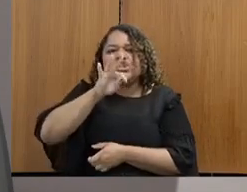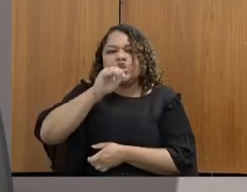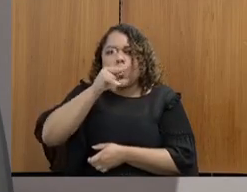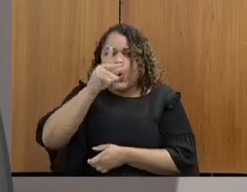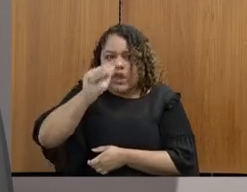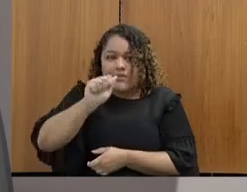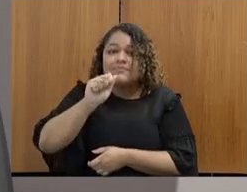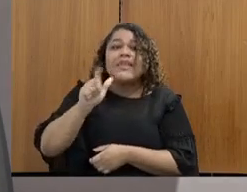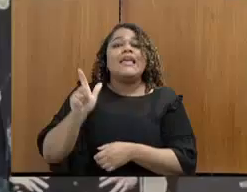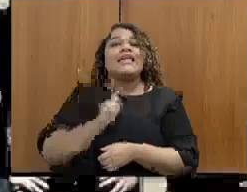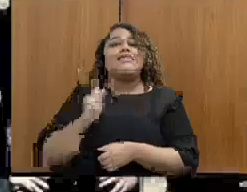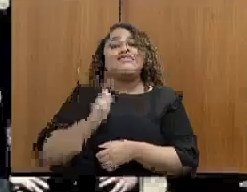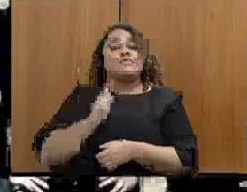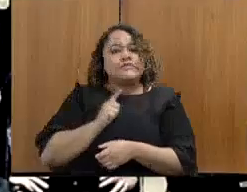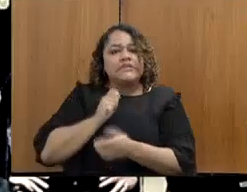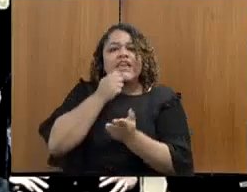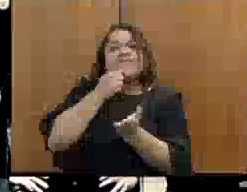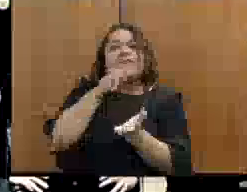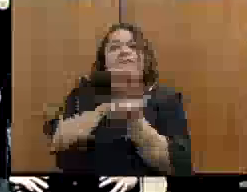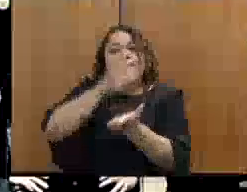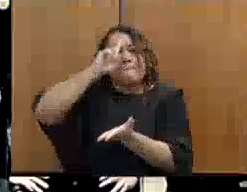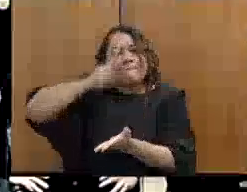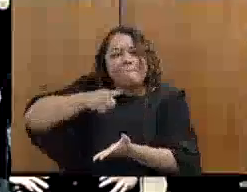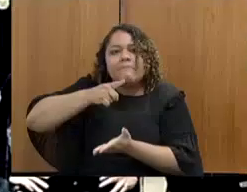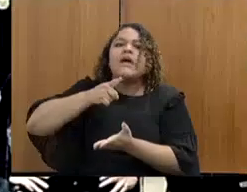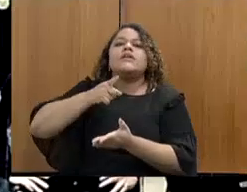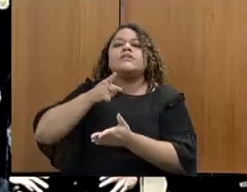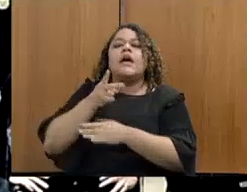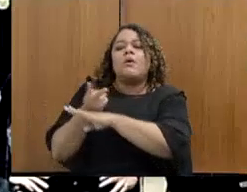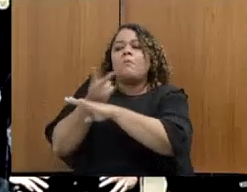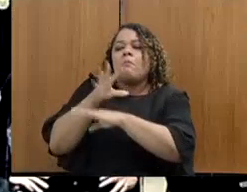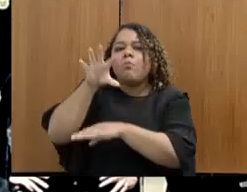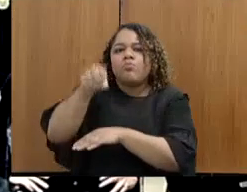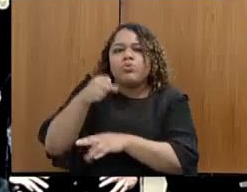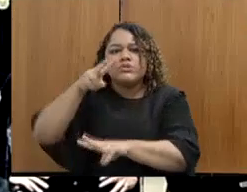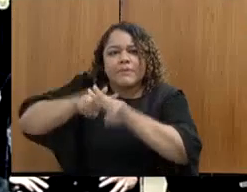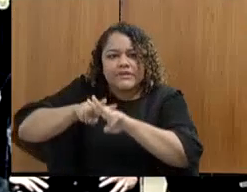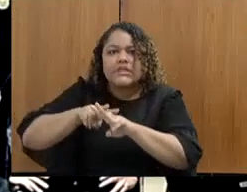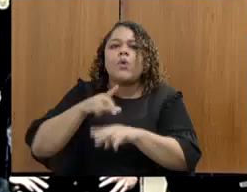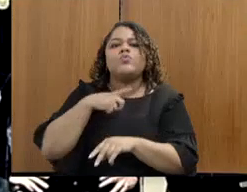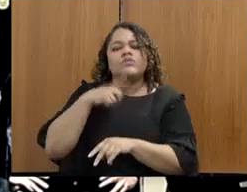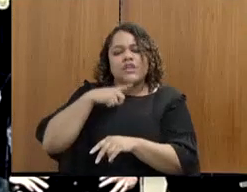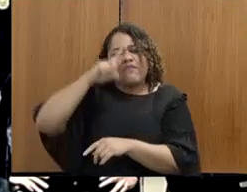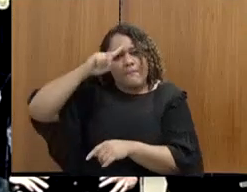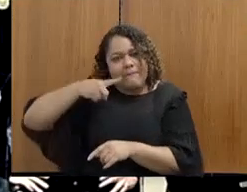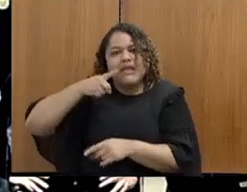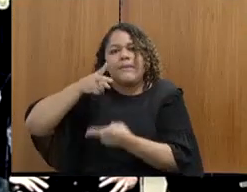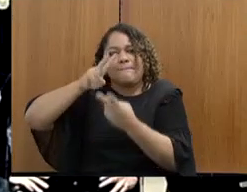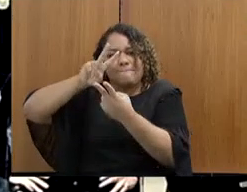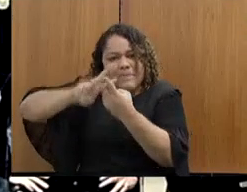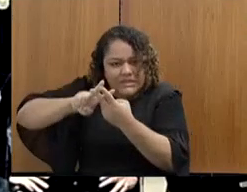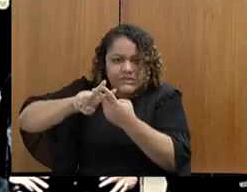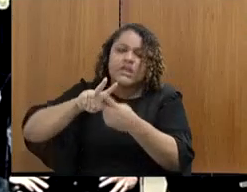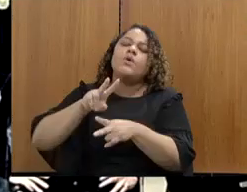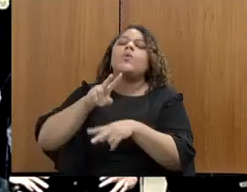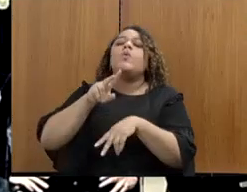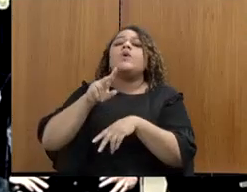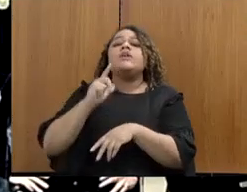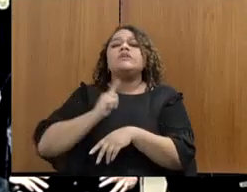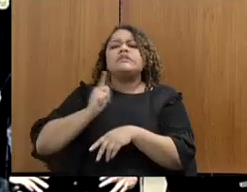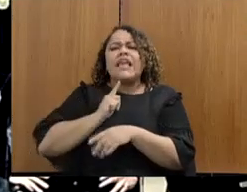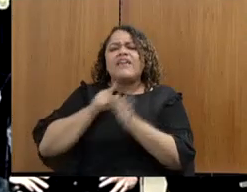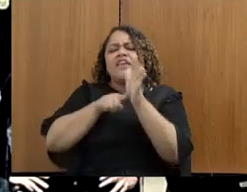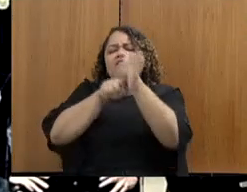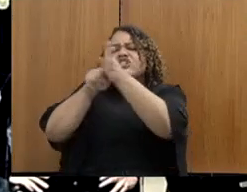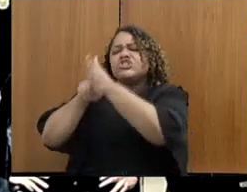busca e apreensão é mandados de prisão né e é uma investigação né que durou aí mais de três